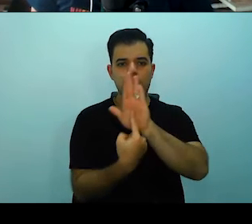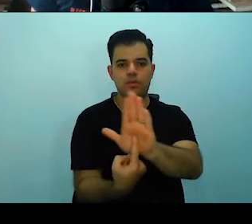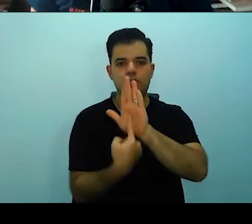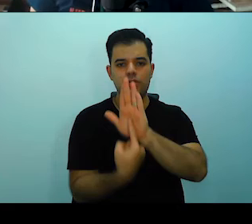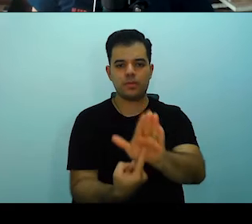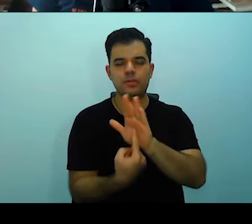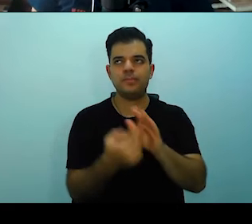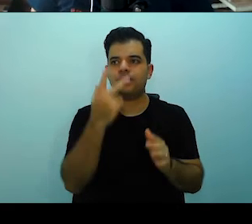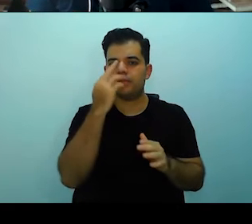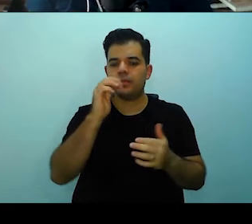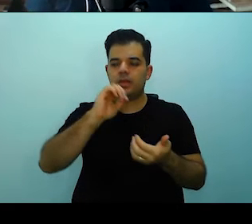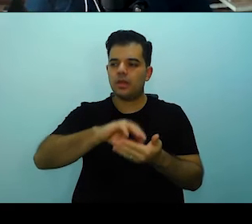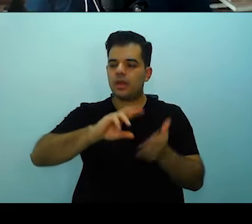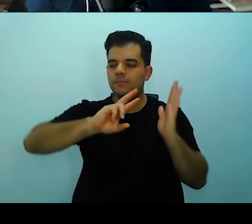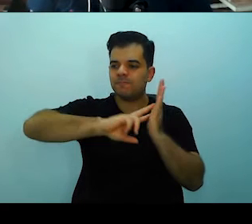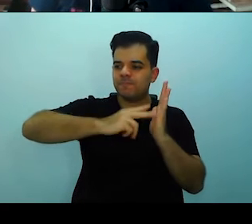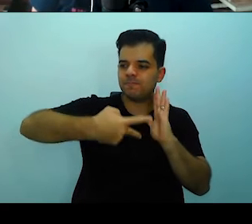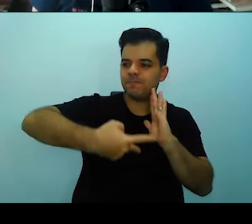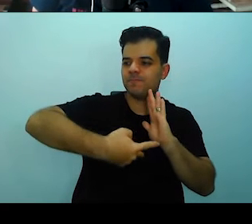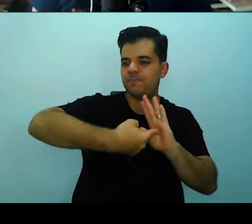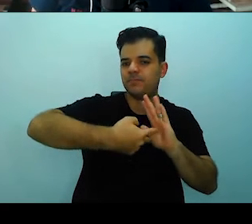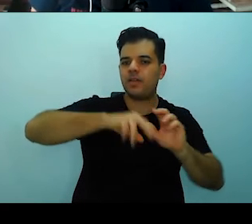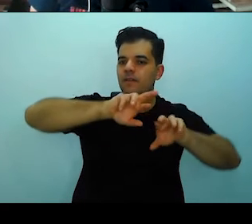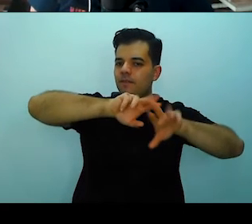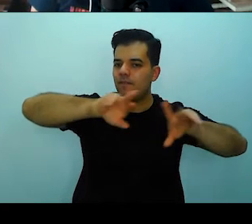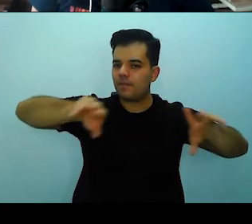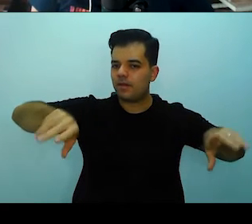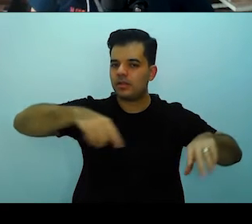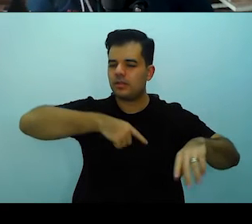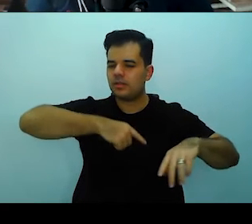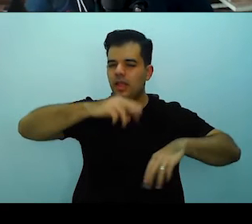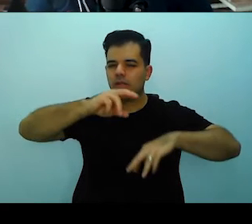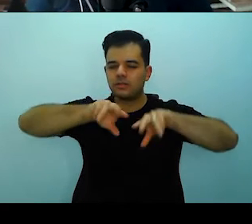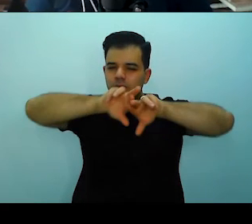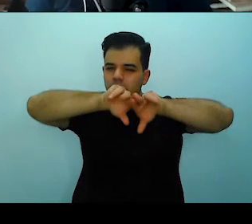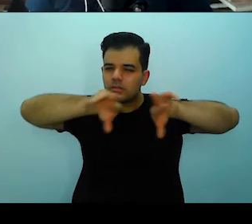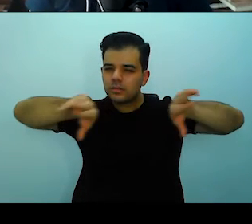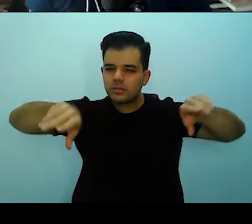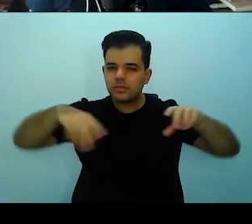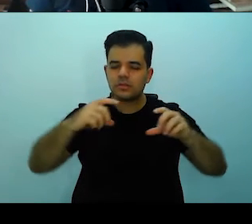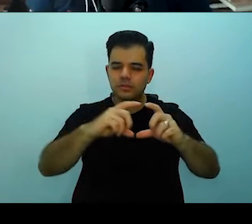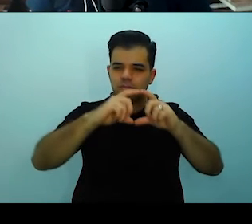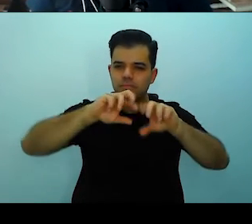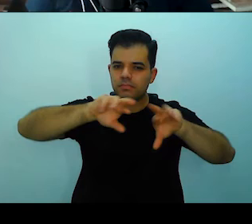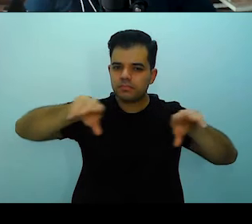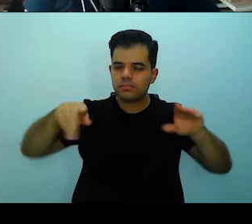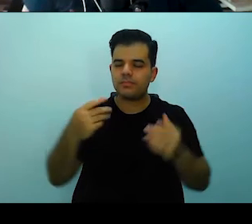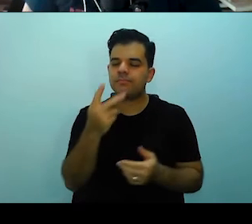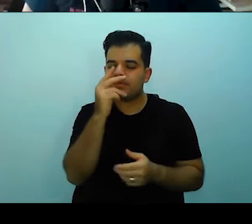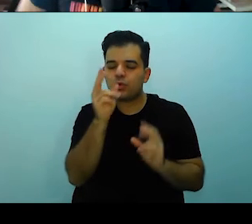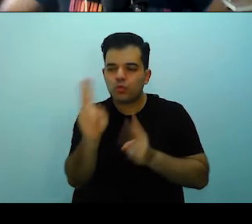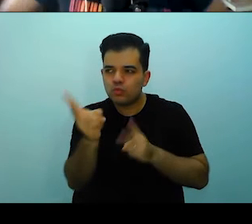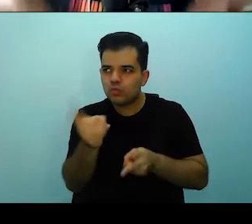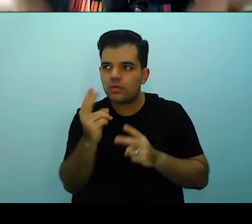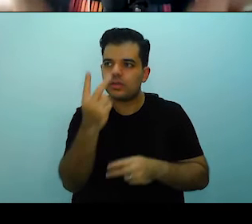símbolos, preservando a semântica para a pessoa cega, mas ao mesmo tempo se comunicando com a pessoa que enxerga. Porque, por